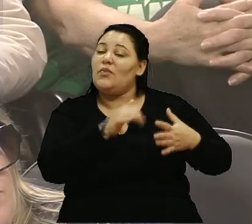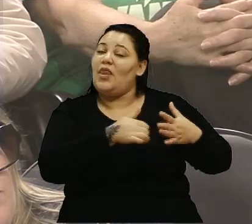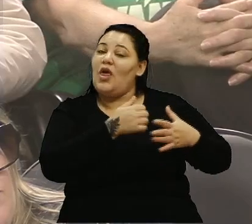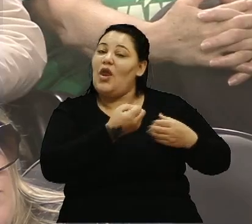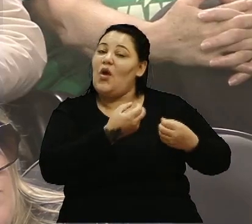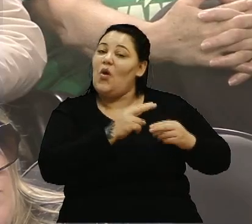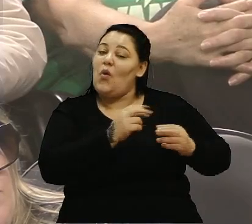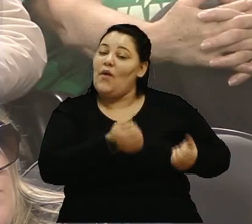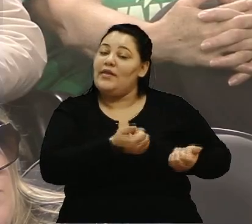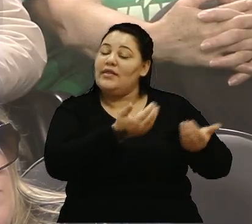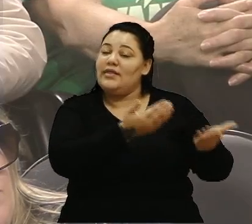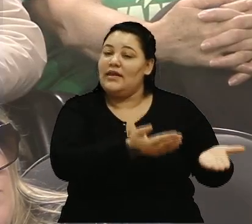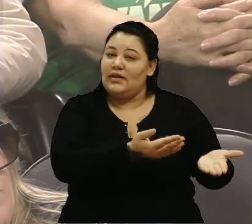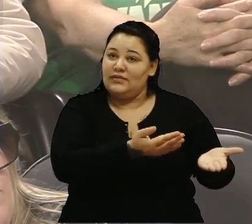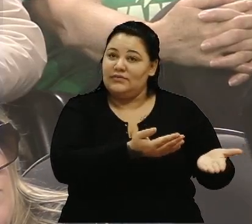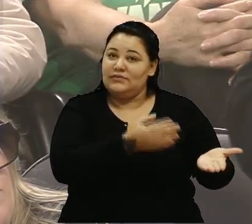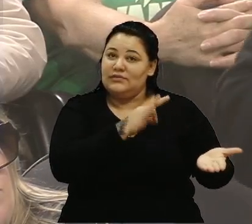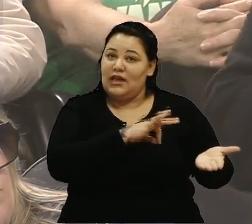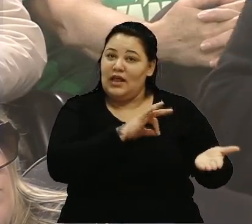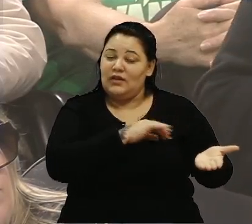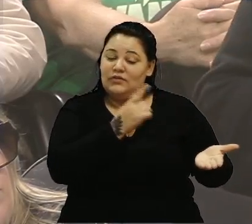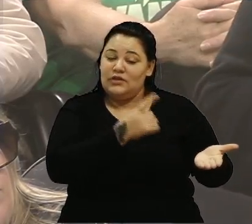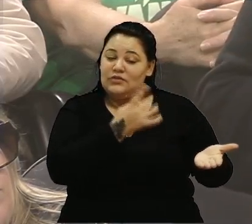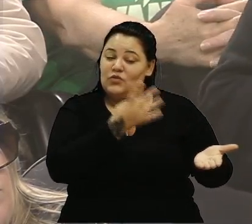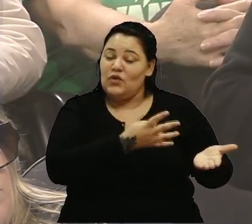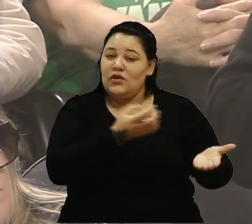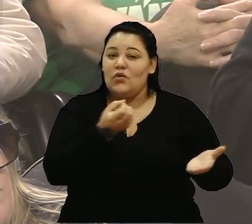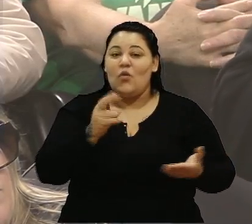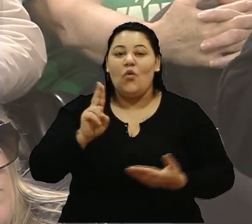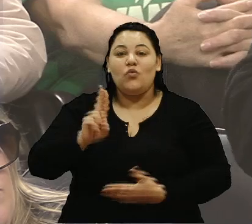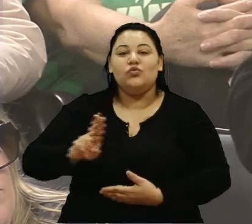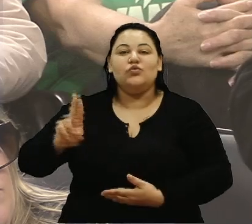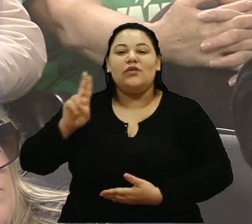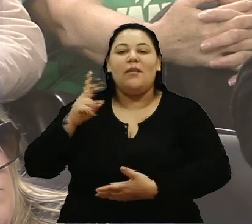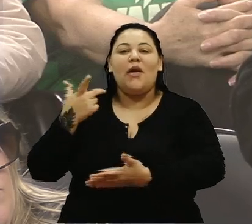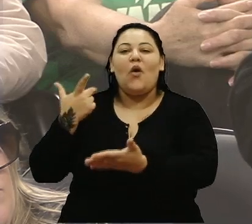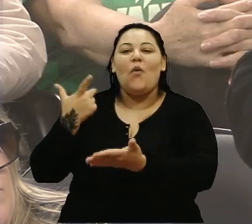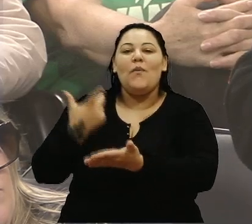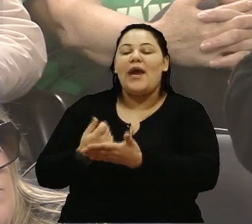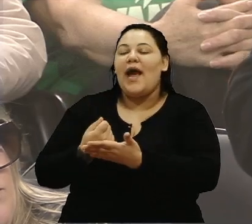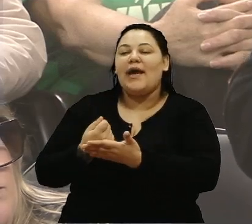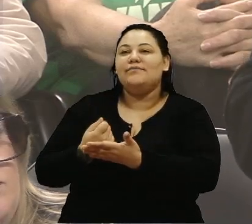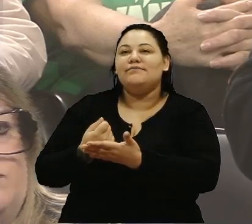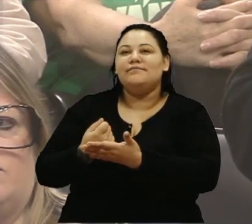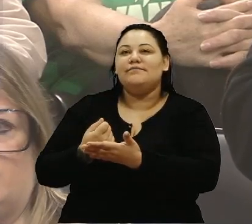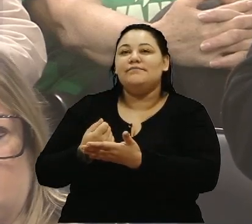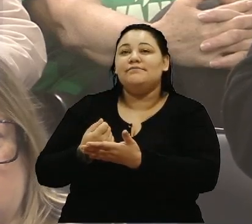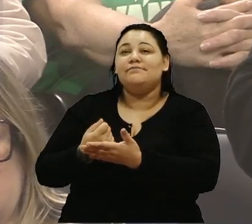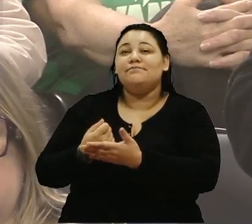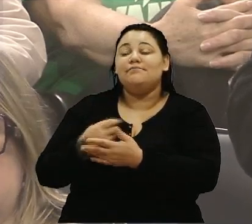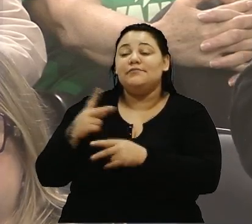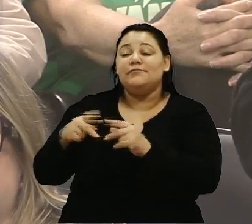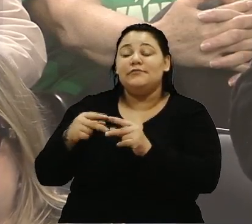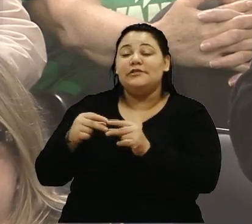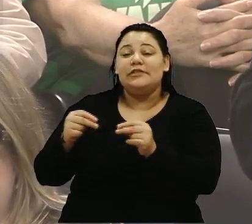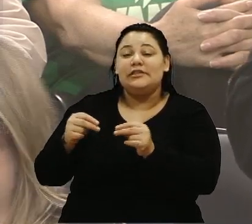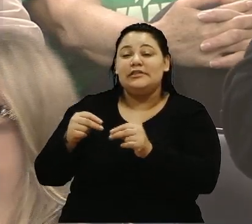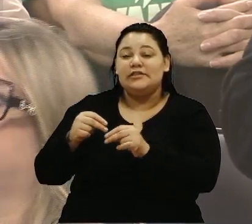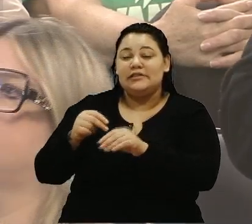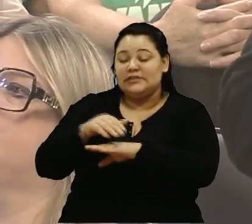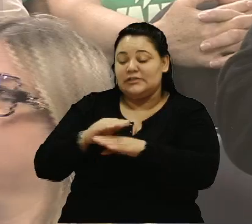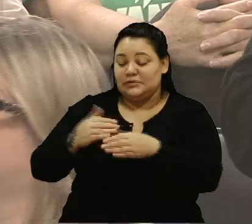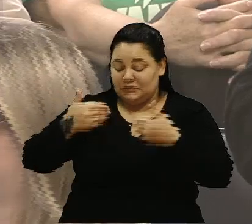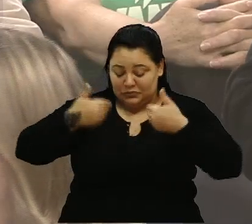os 14º para os agentes, ou eles utilizam para comprar, né, o tênis, o colete,